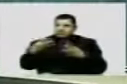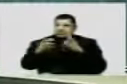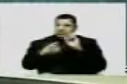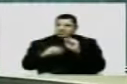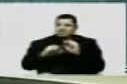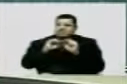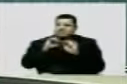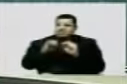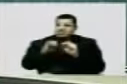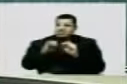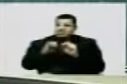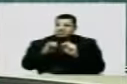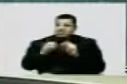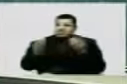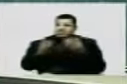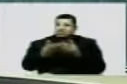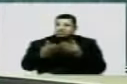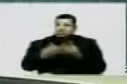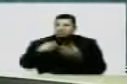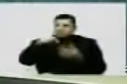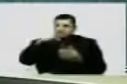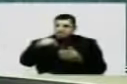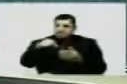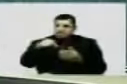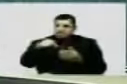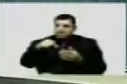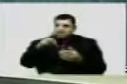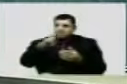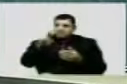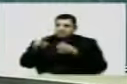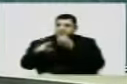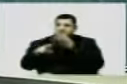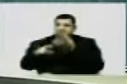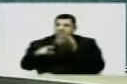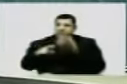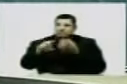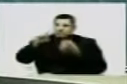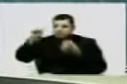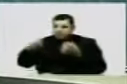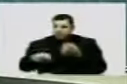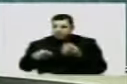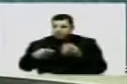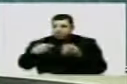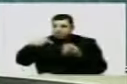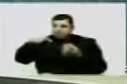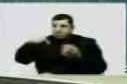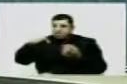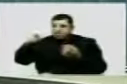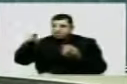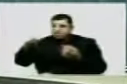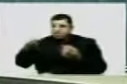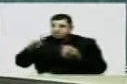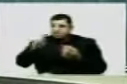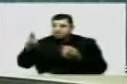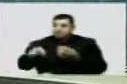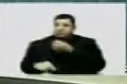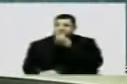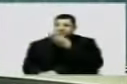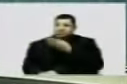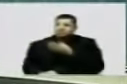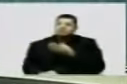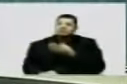2013, dos atuais 7 bilhões de reais, para 1 bilhão 750 milhões de